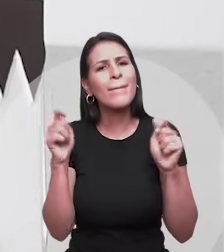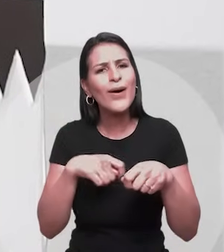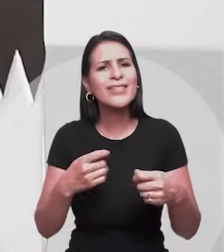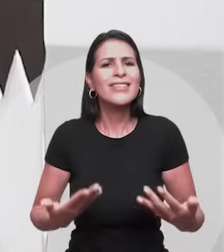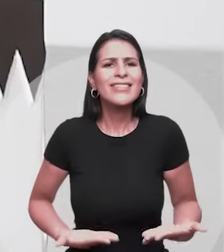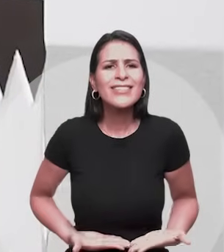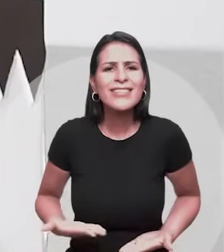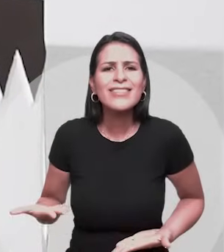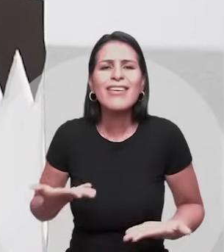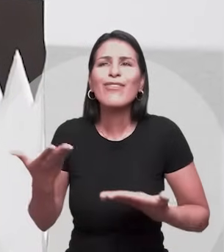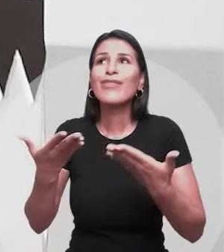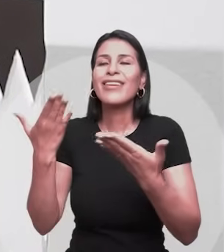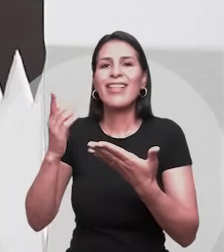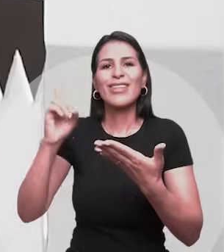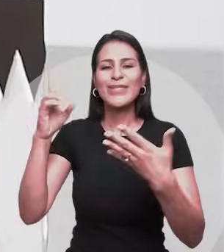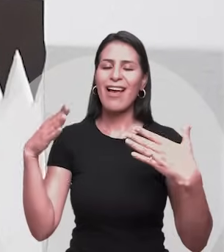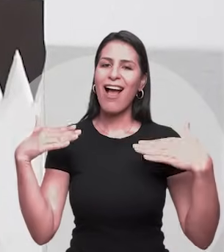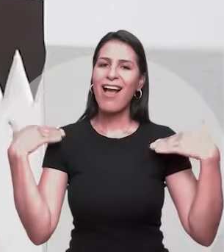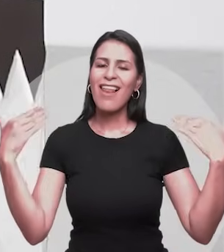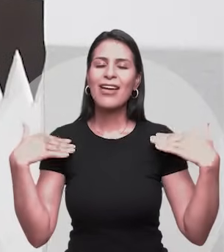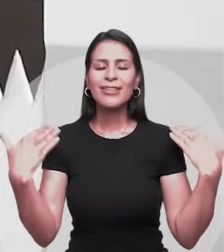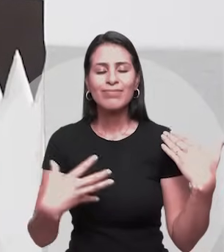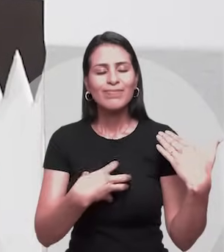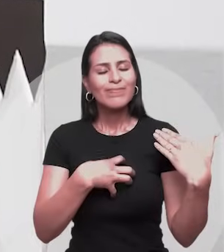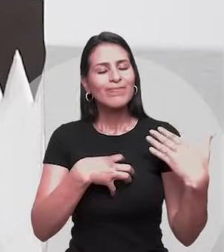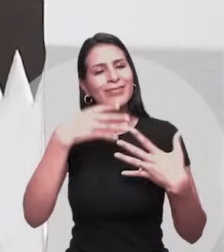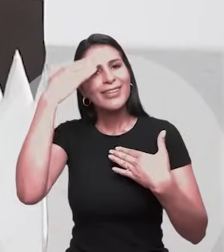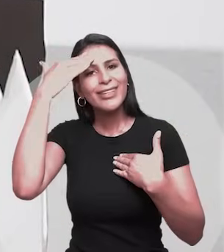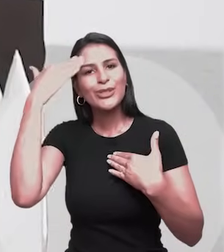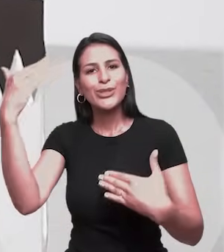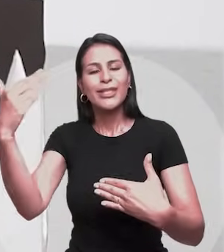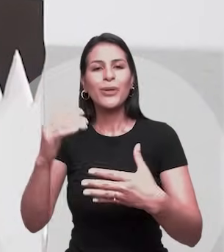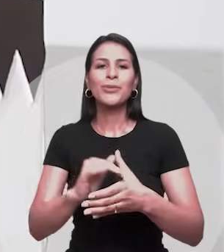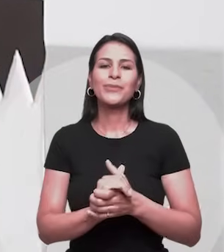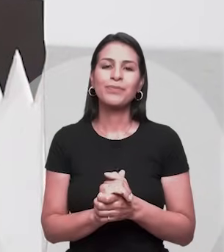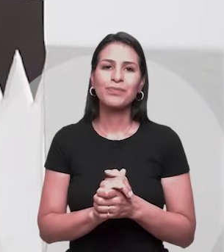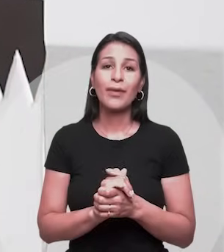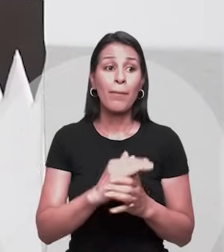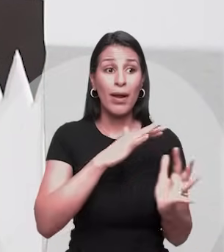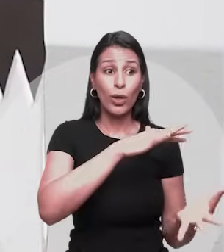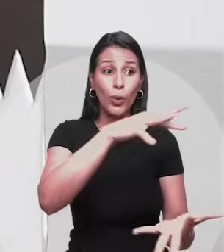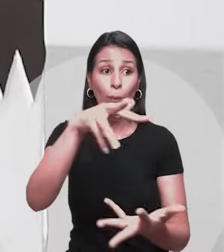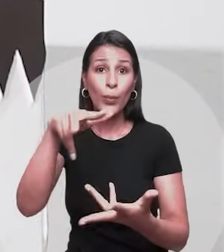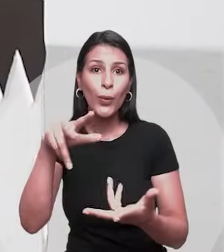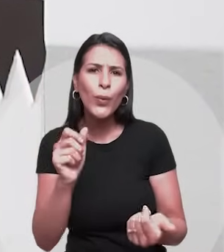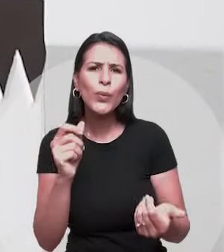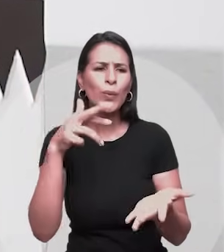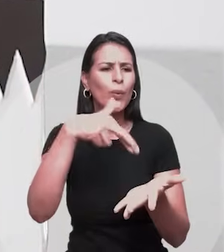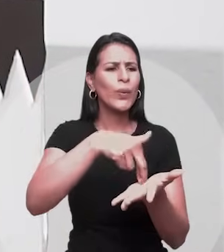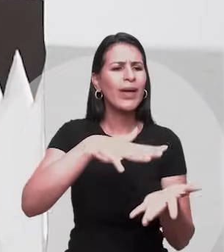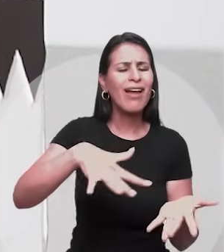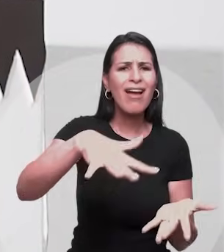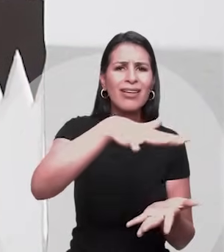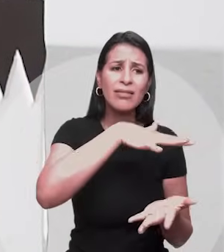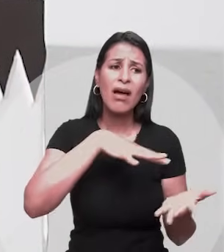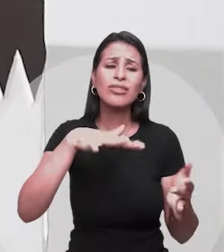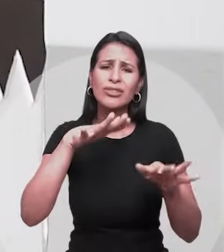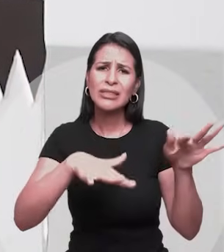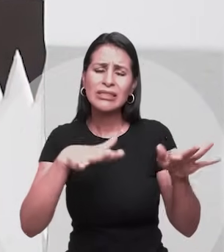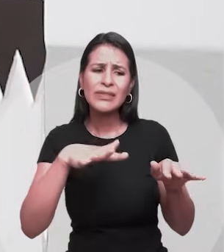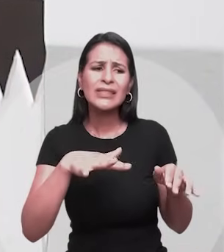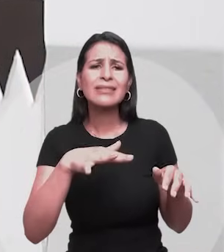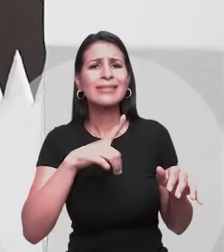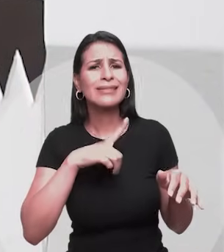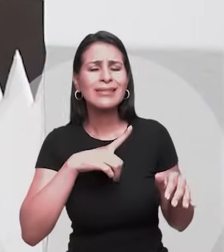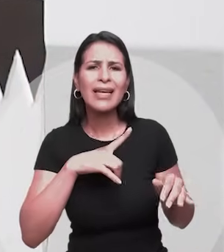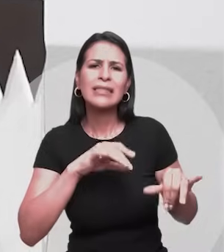alegria e com gratidão. Para que o mundo e a realidade que nos cerca, muitas vezes marcada por sofrimento,